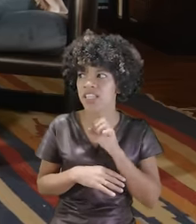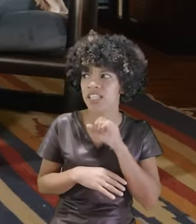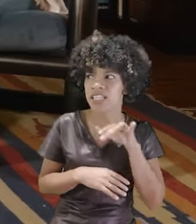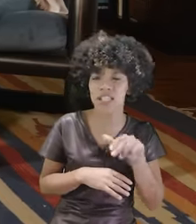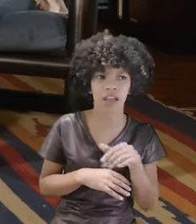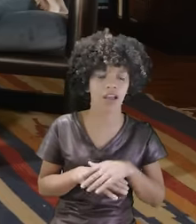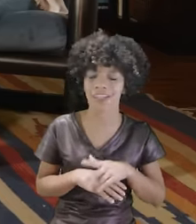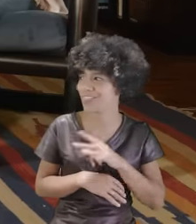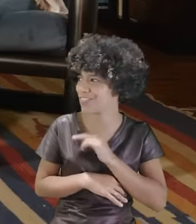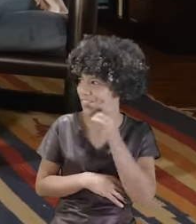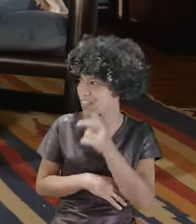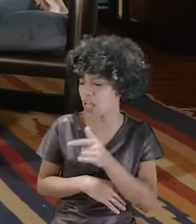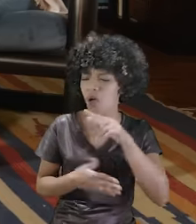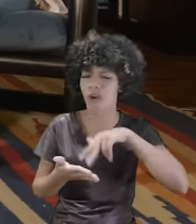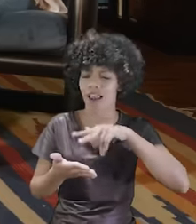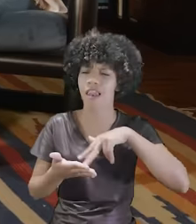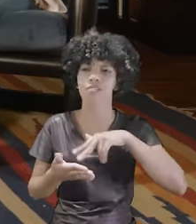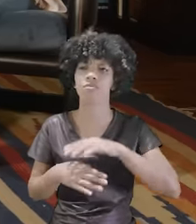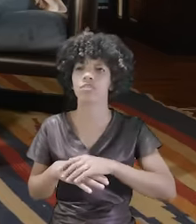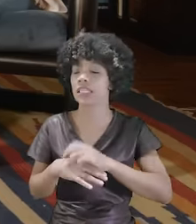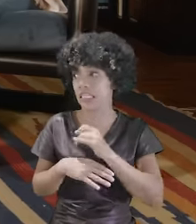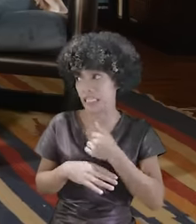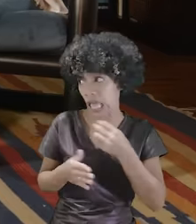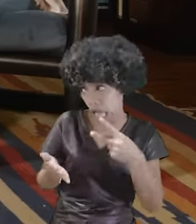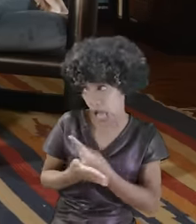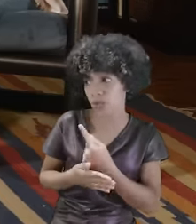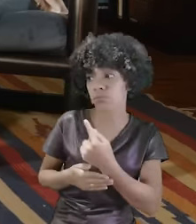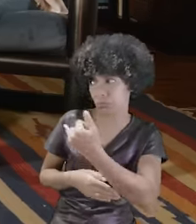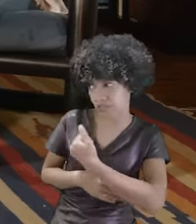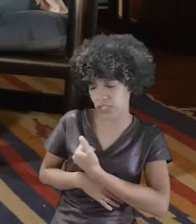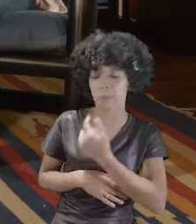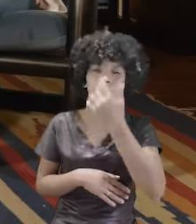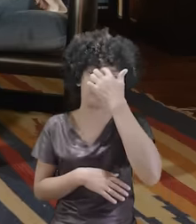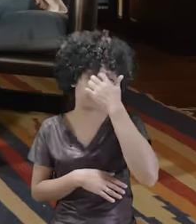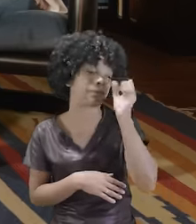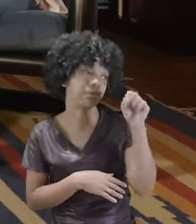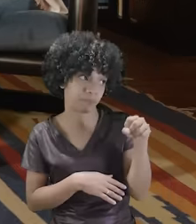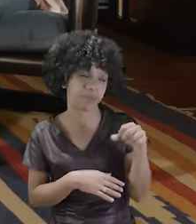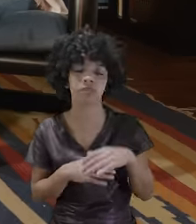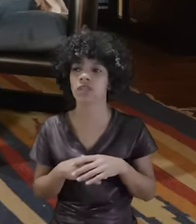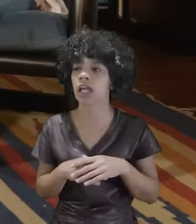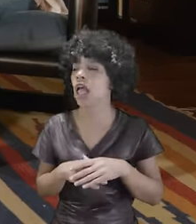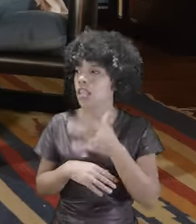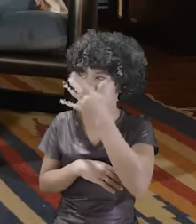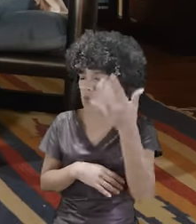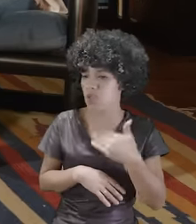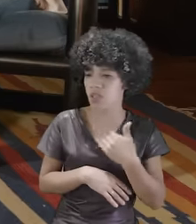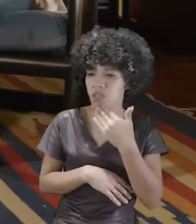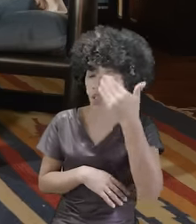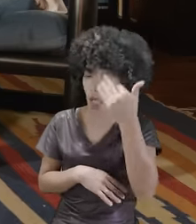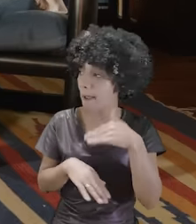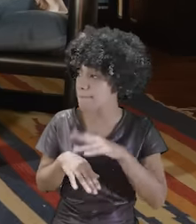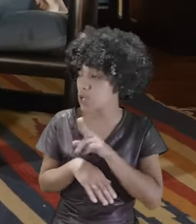interessante e eu tava lendo uma coisa me corrigir se eu tiver errado tá que o povo árabe um